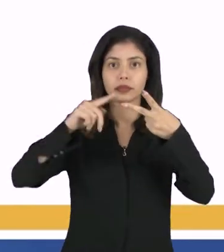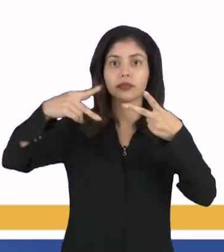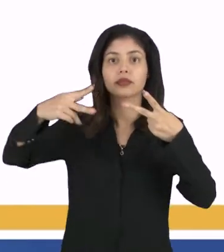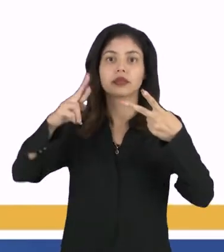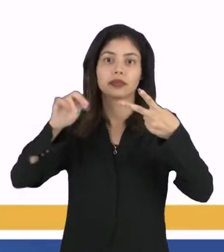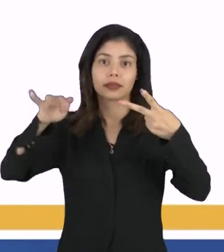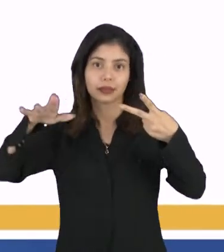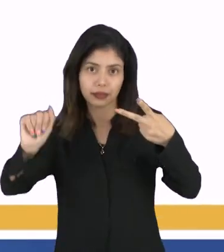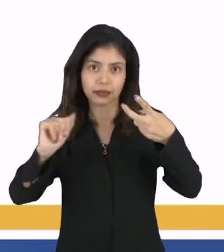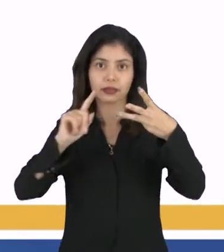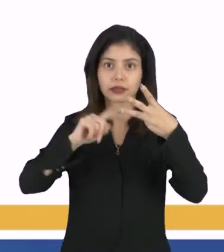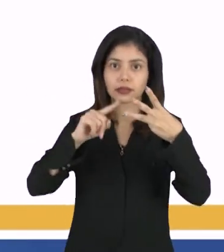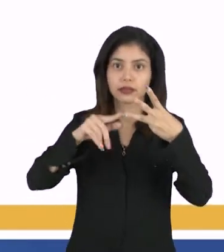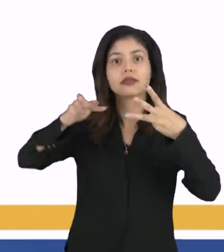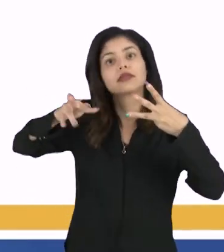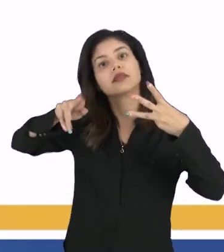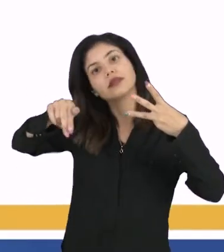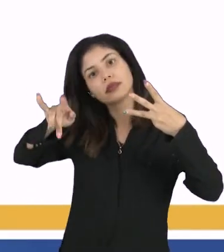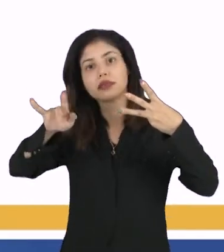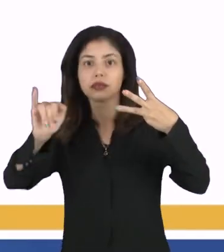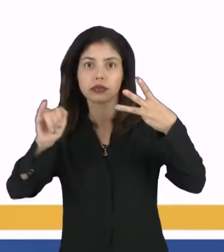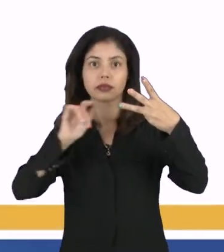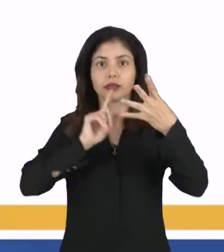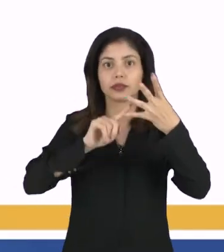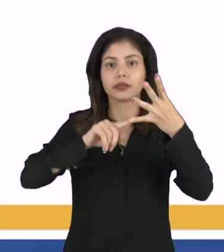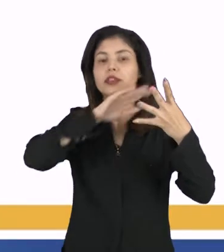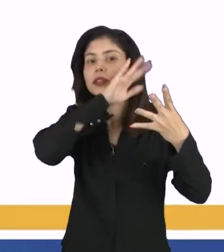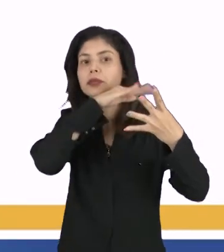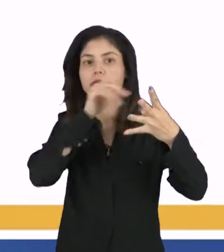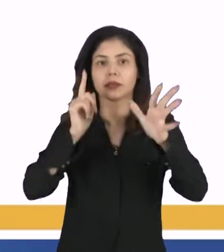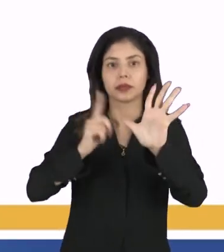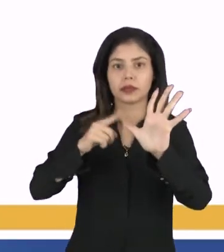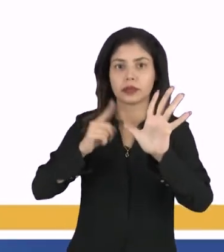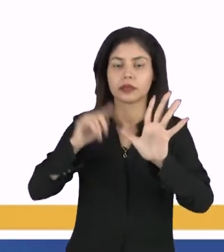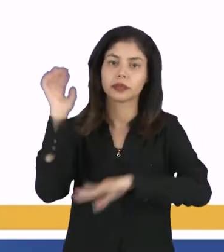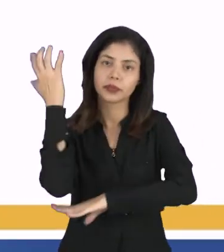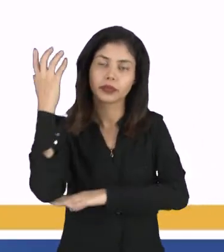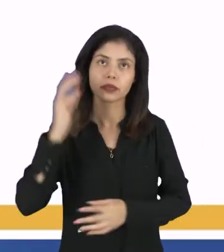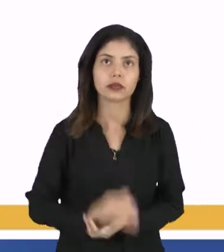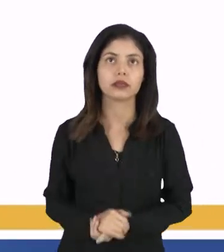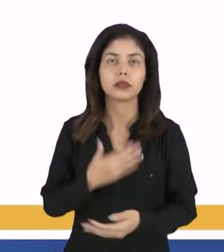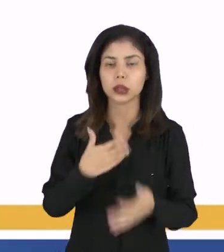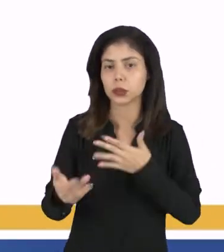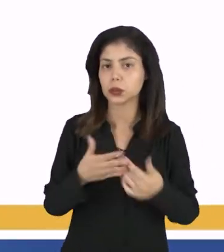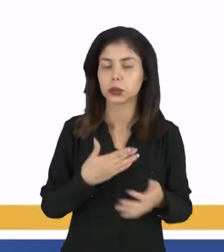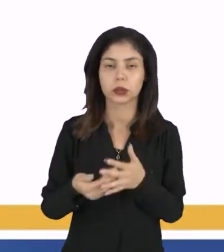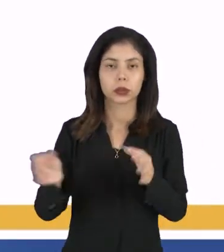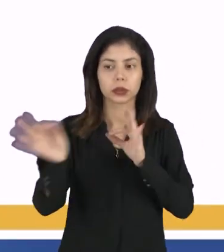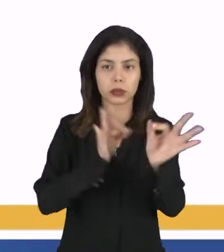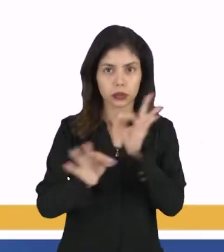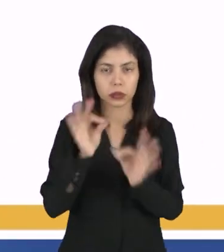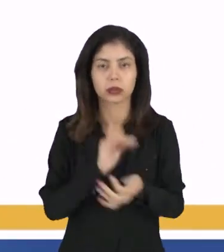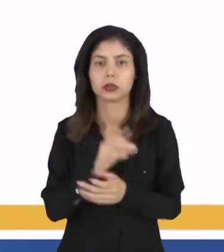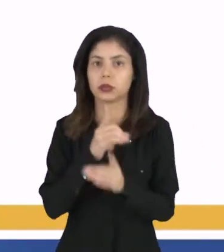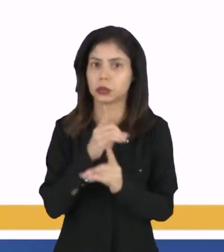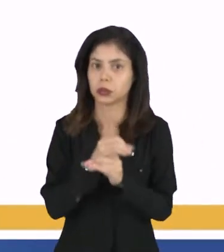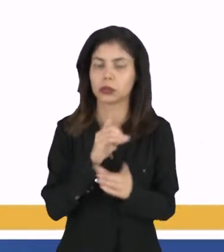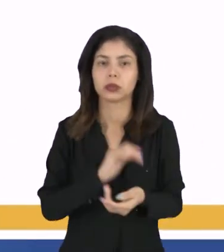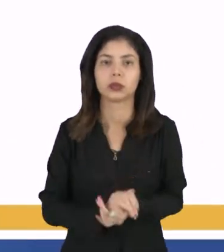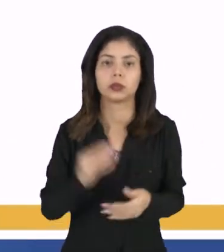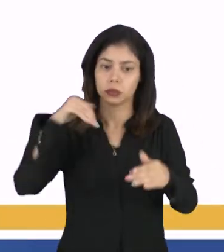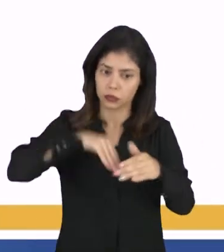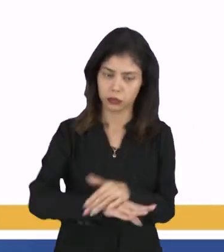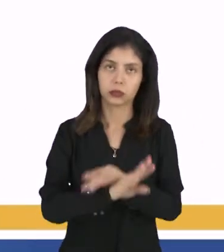reino protista, reino fungi, reino animalia e reino plantae, tá? Qualquer organismo que vier a ser descoberto, ele tem